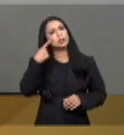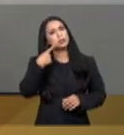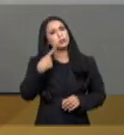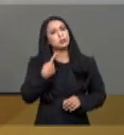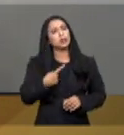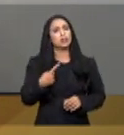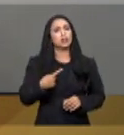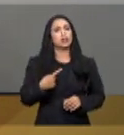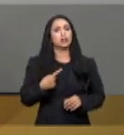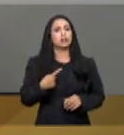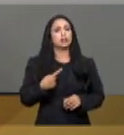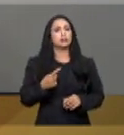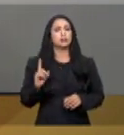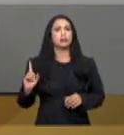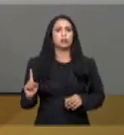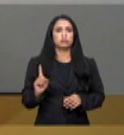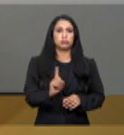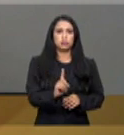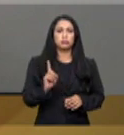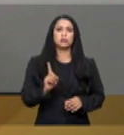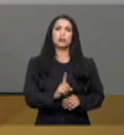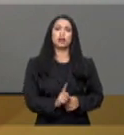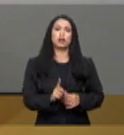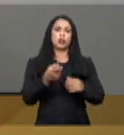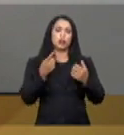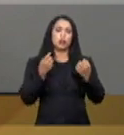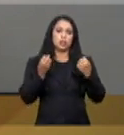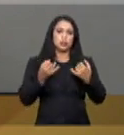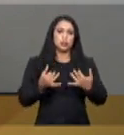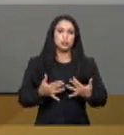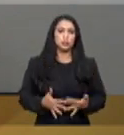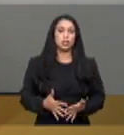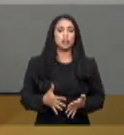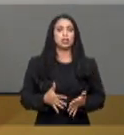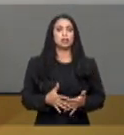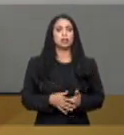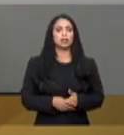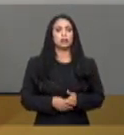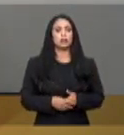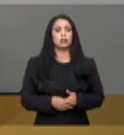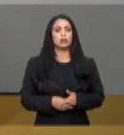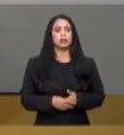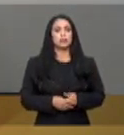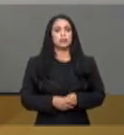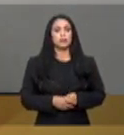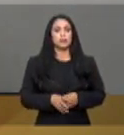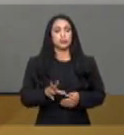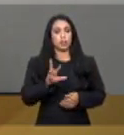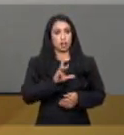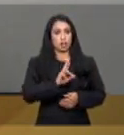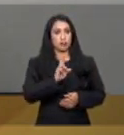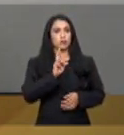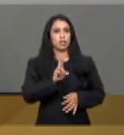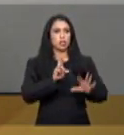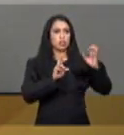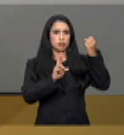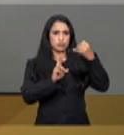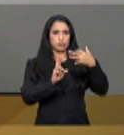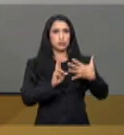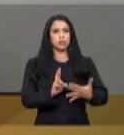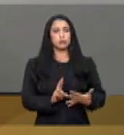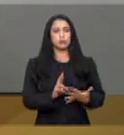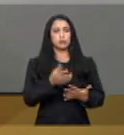das partes de uma maneira tão profunda, presidente, eu faço questão de fazer referências específicas.